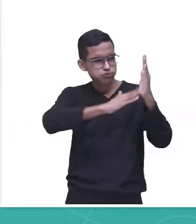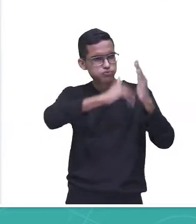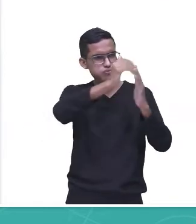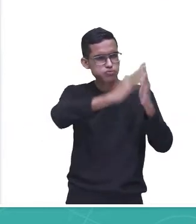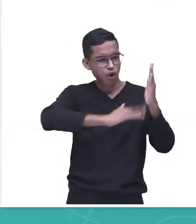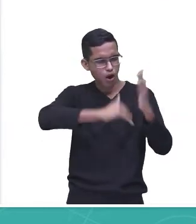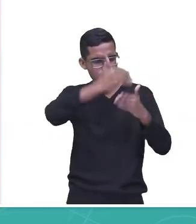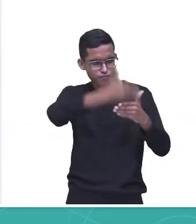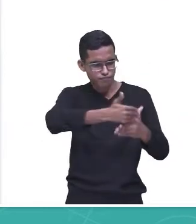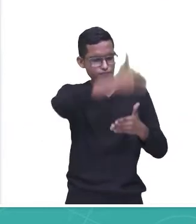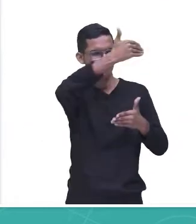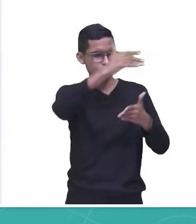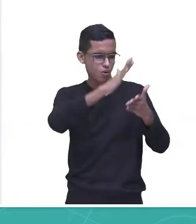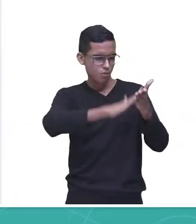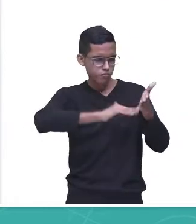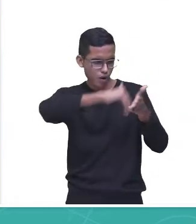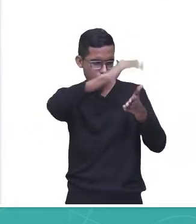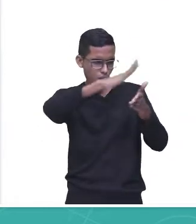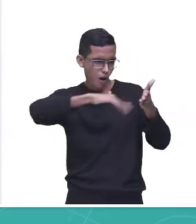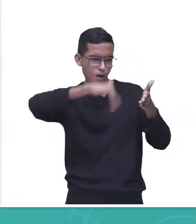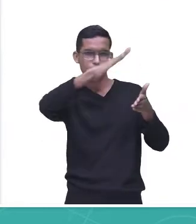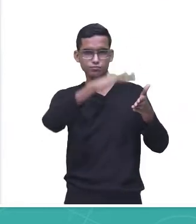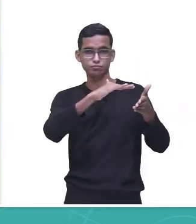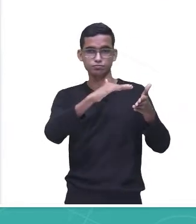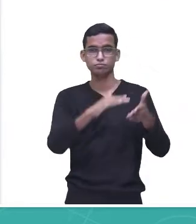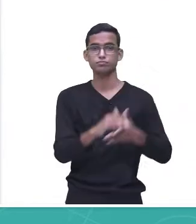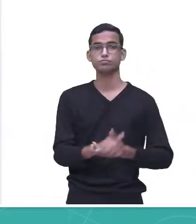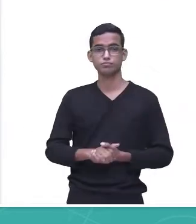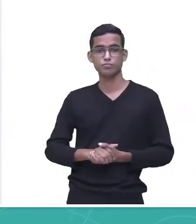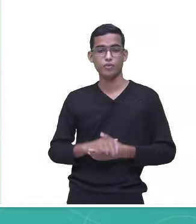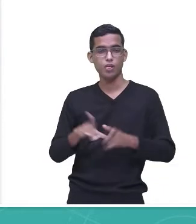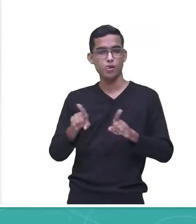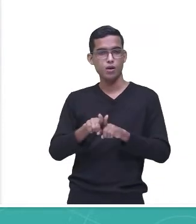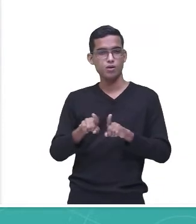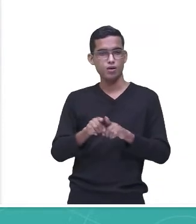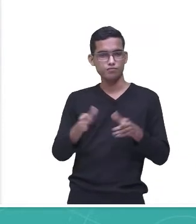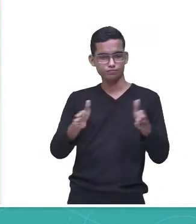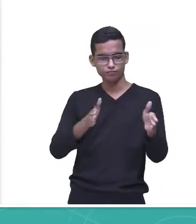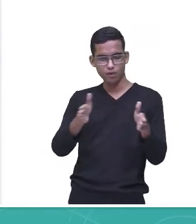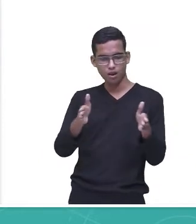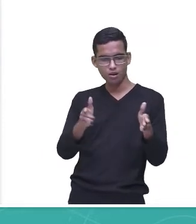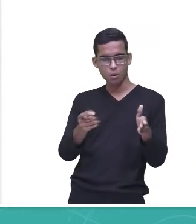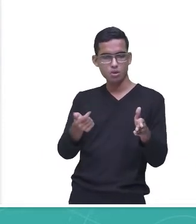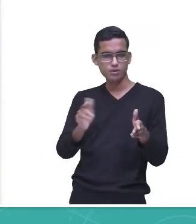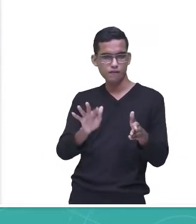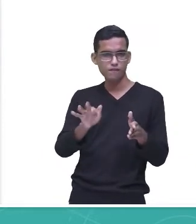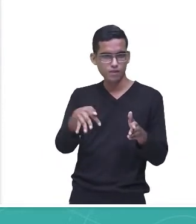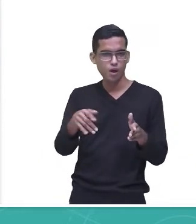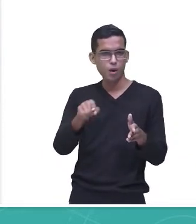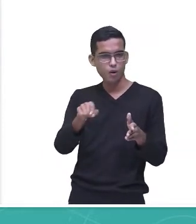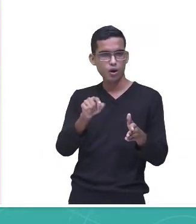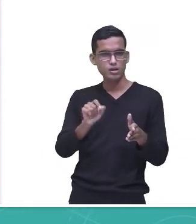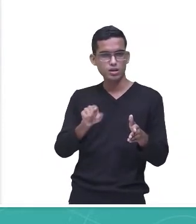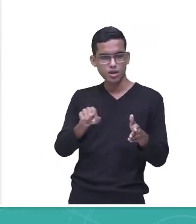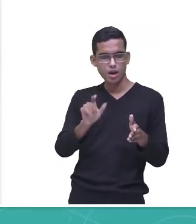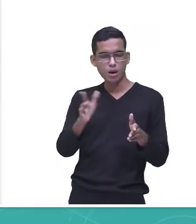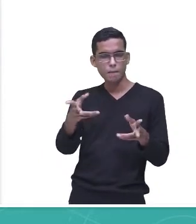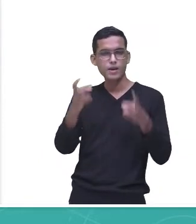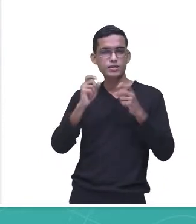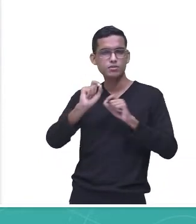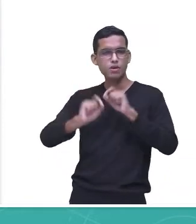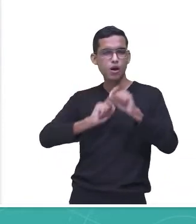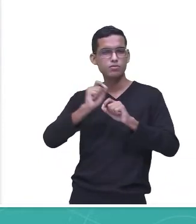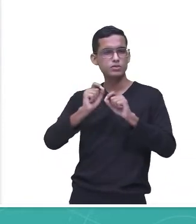as fachadas. Na última fase da arte românica, é possível encontrar um estilo mais realista